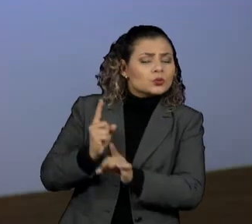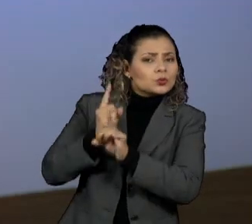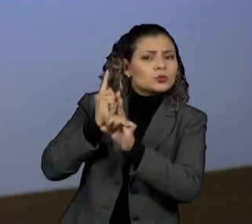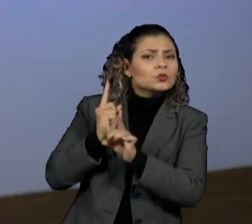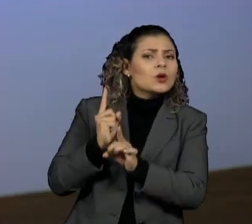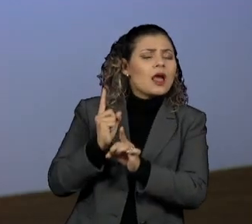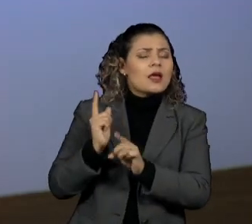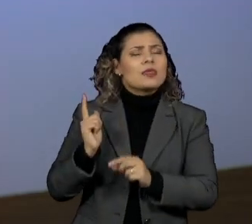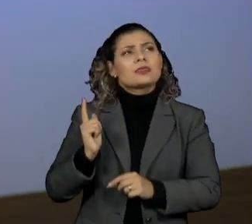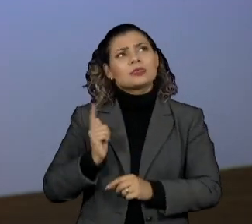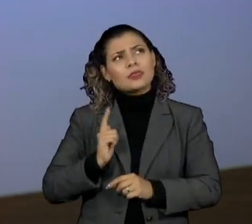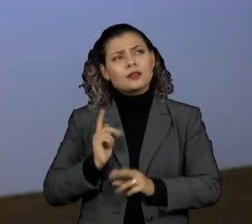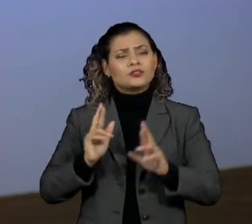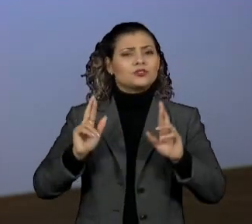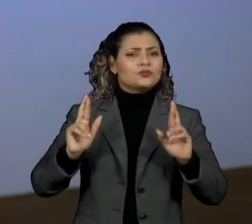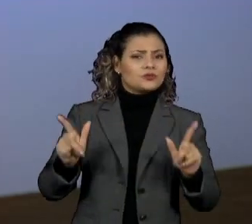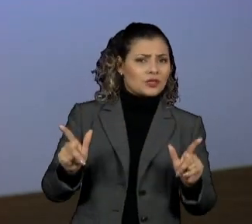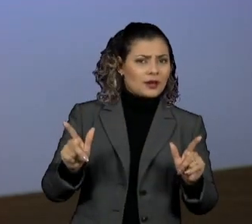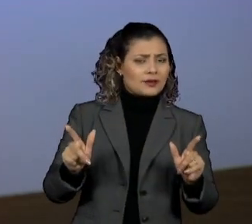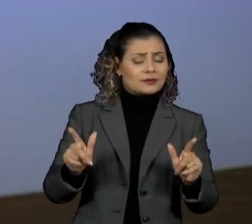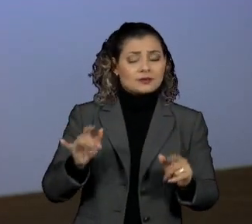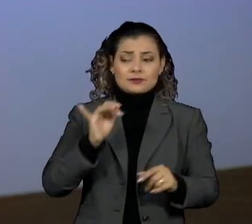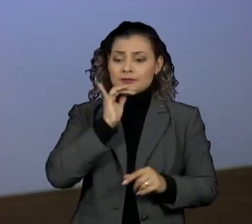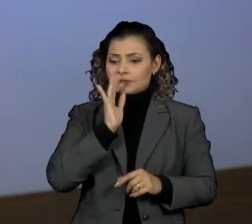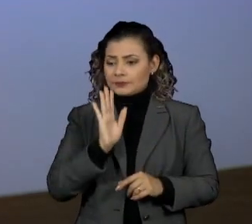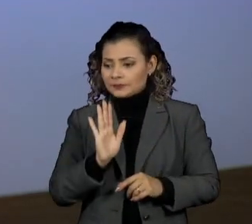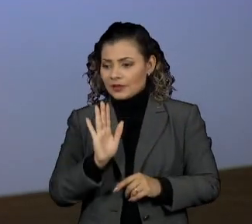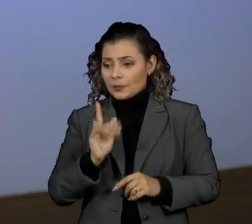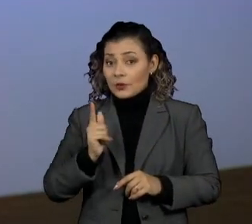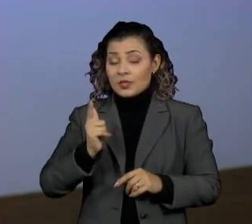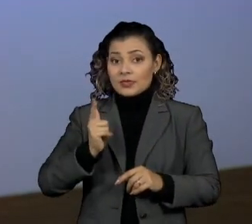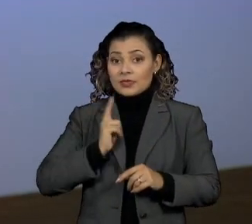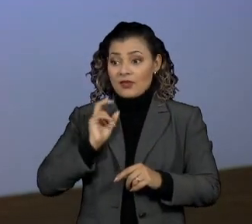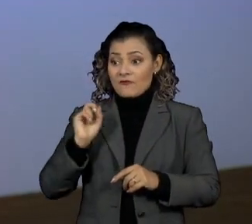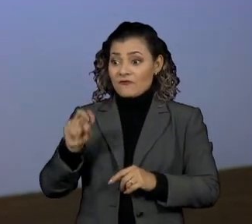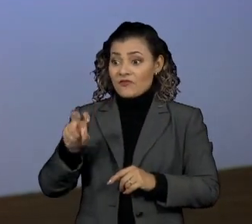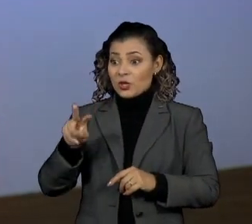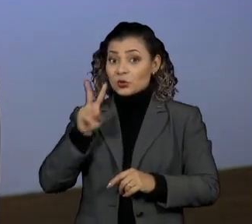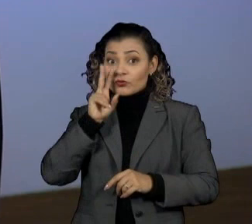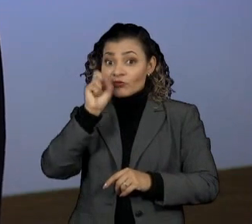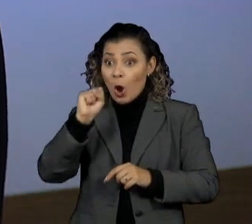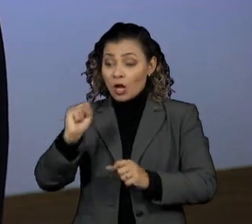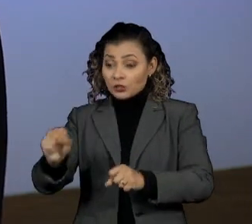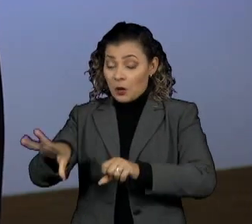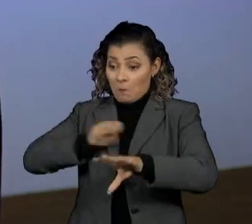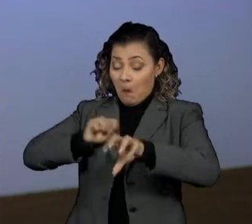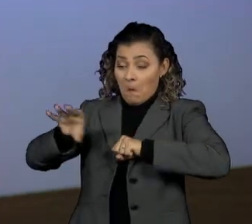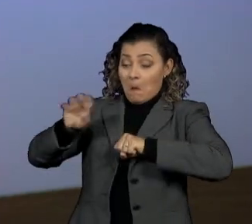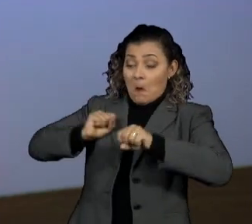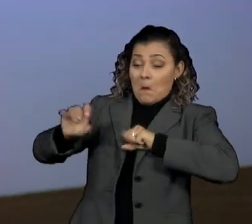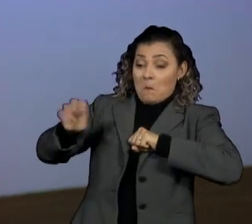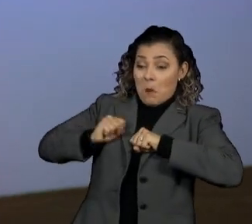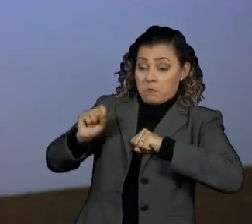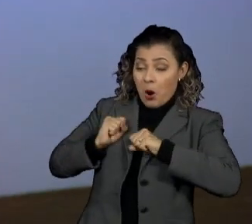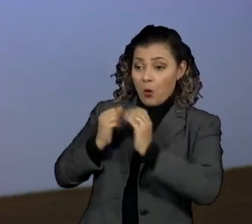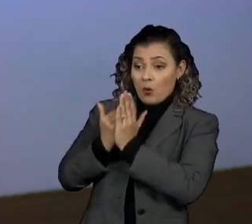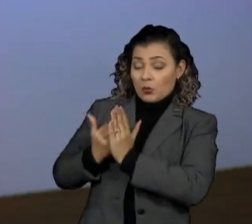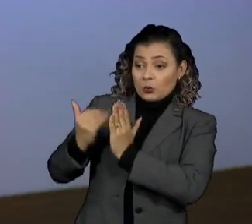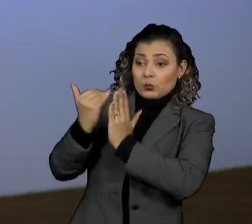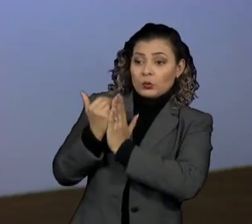diferença entre você receber uma carga viral alta ou baixa do coronavírus,